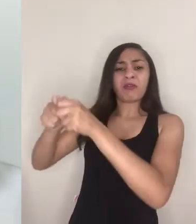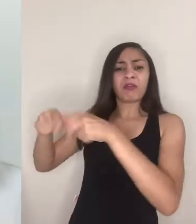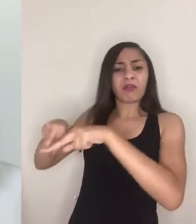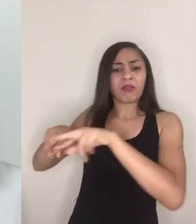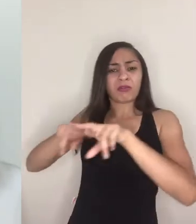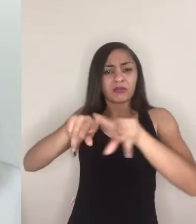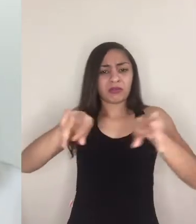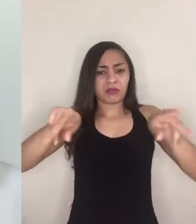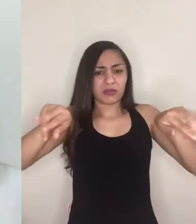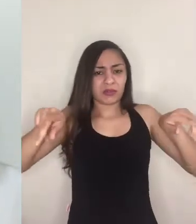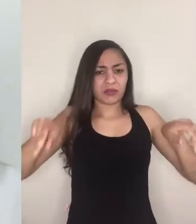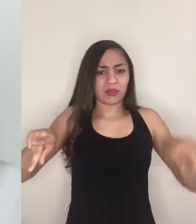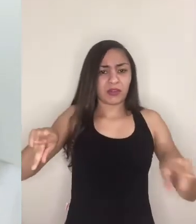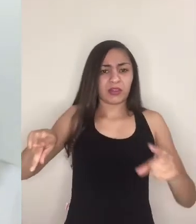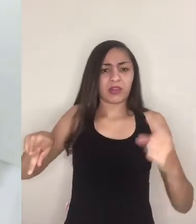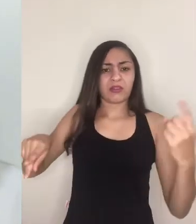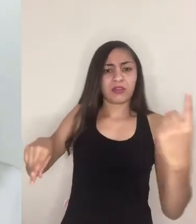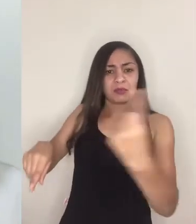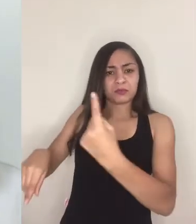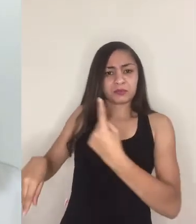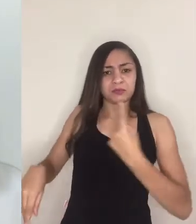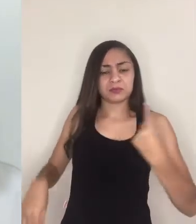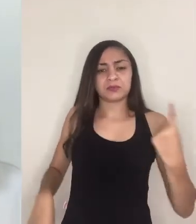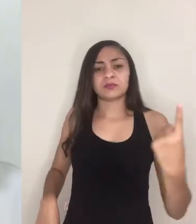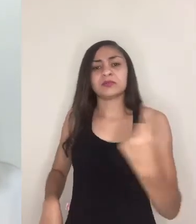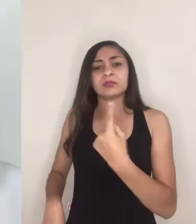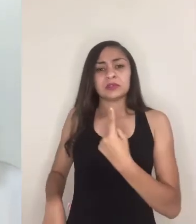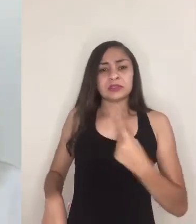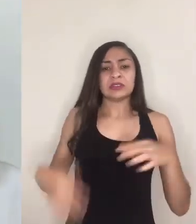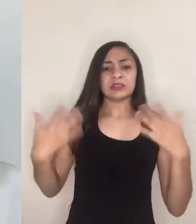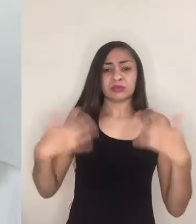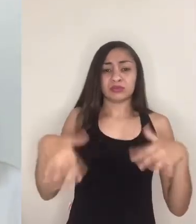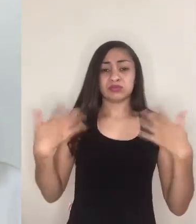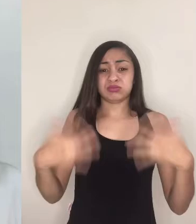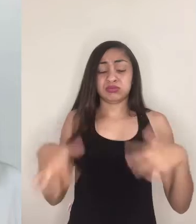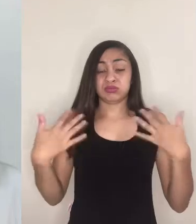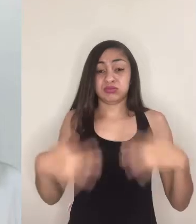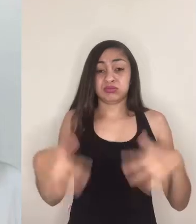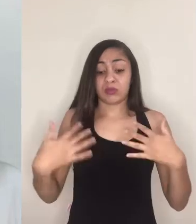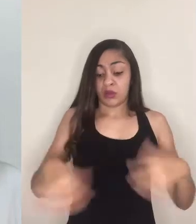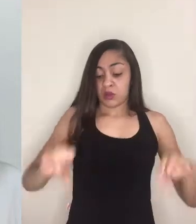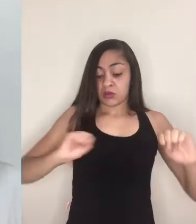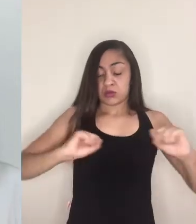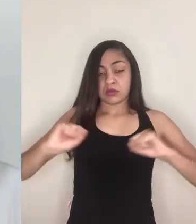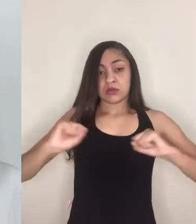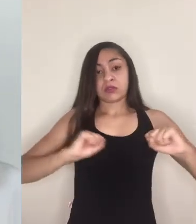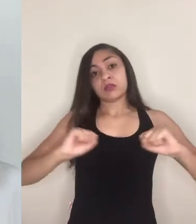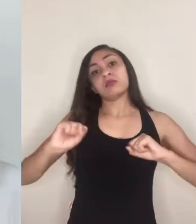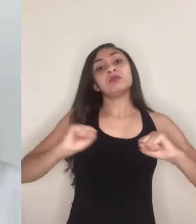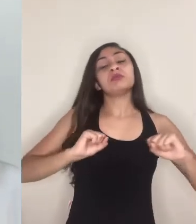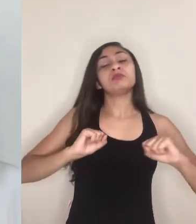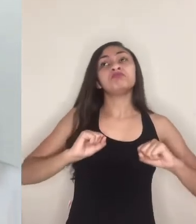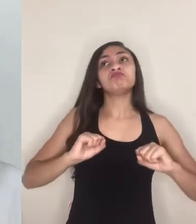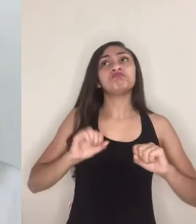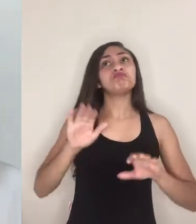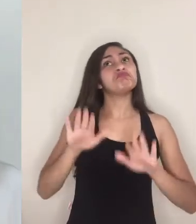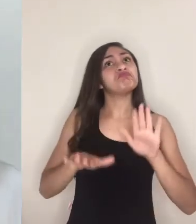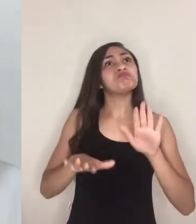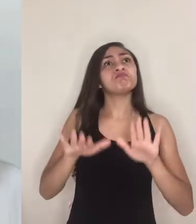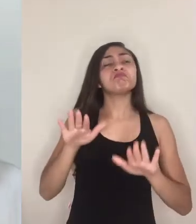desse momento de tensão da vida do salmista. O próprio salmista pode ser um